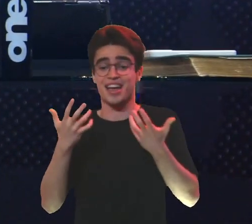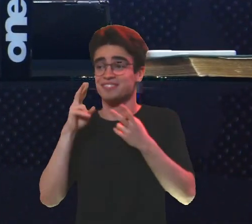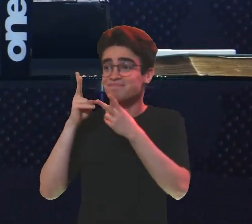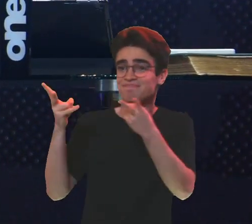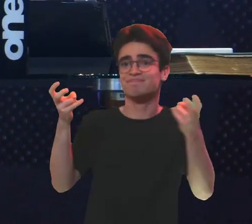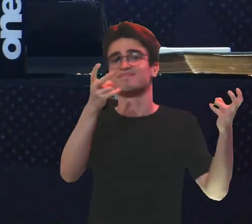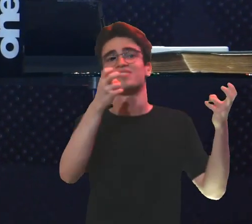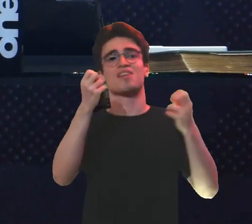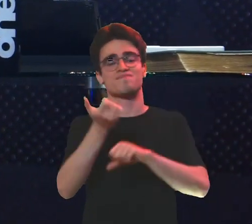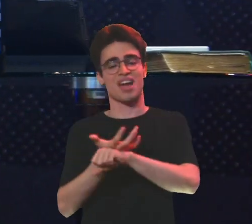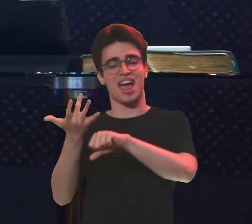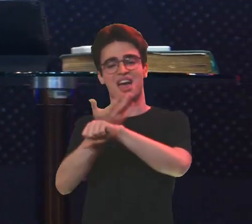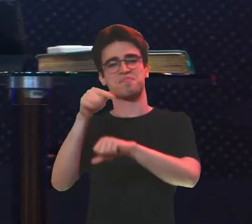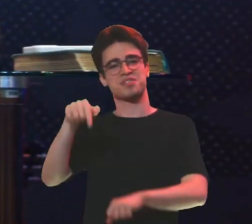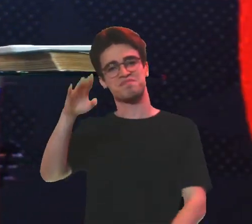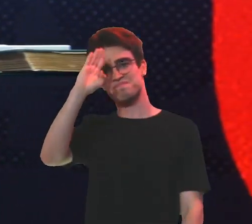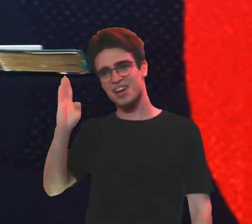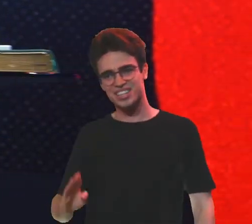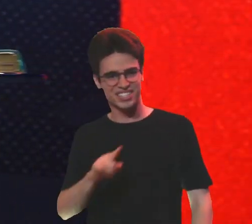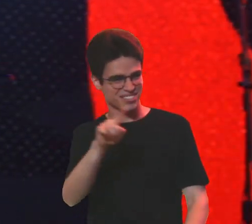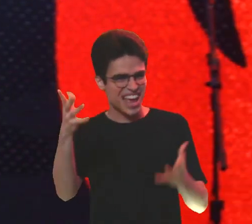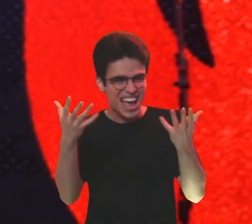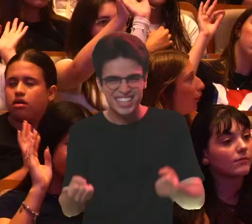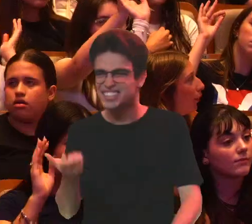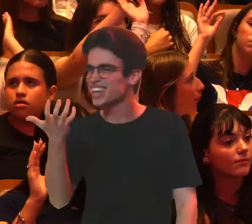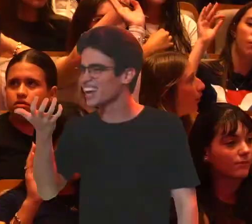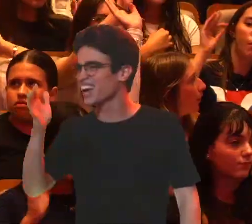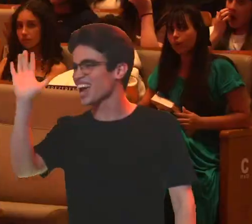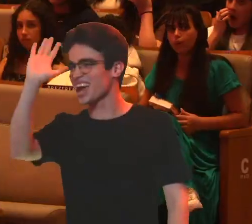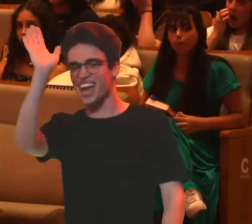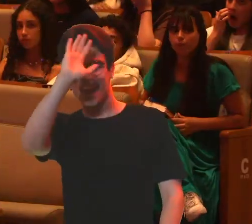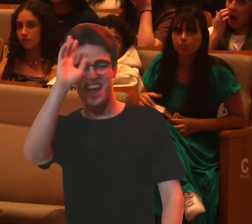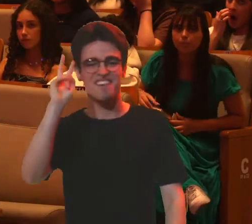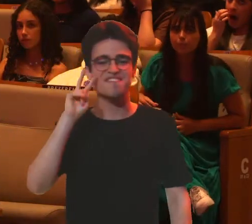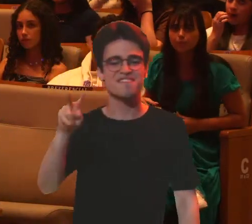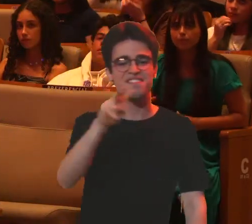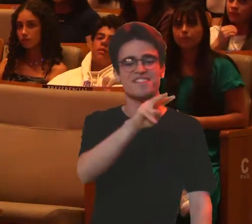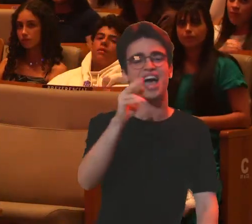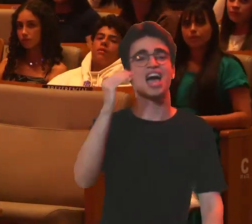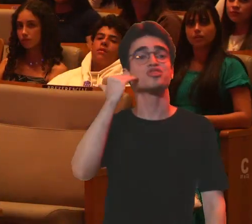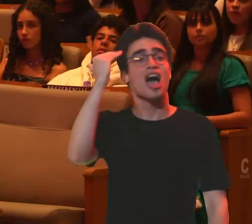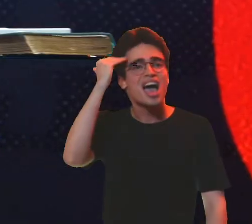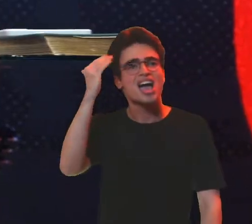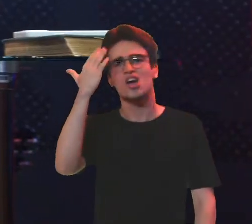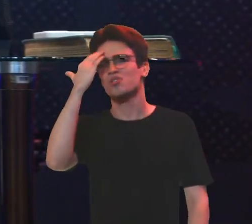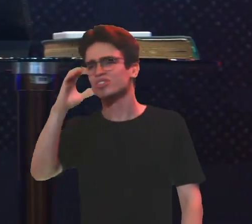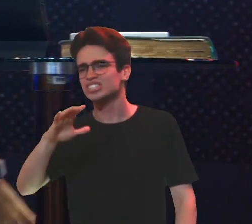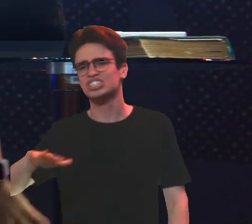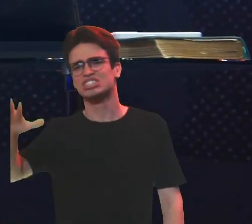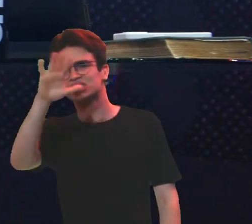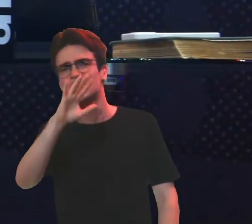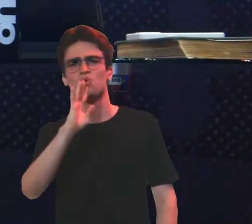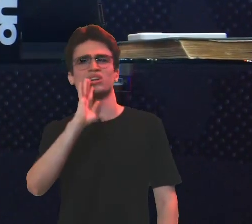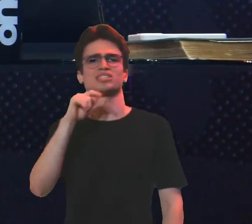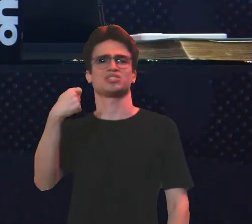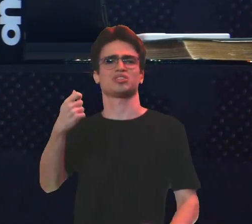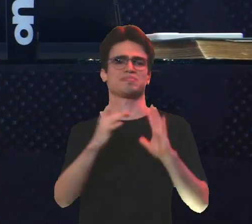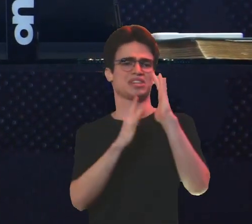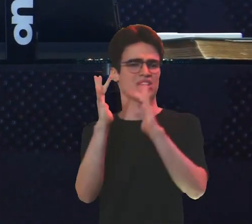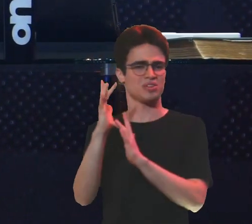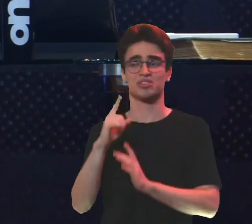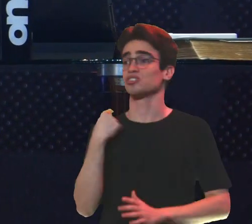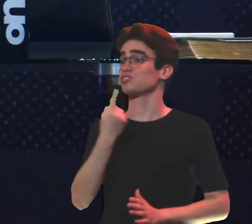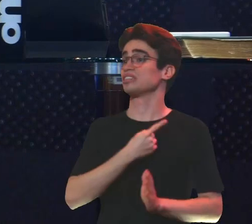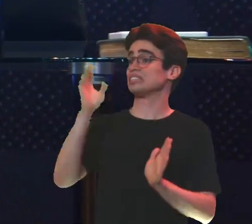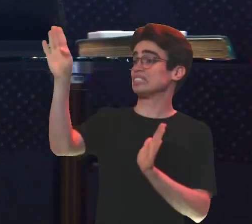nossa nação. Quem aí quer ver um avivamento no Brasil? E ver os adolescentes de Curitiba todos conhecendo a Jesus, a gente chegar aqui, não ter